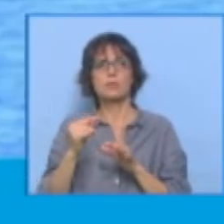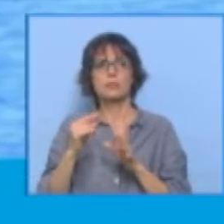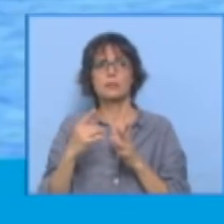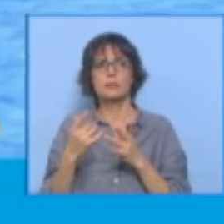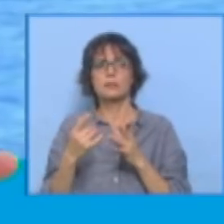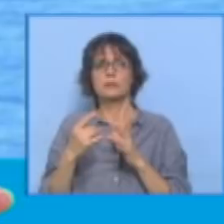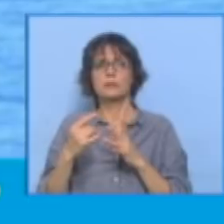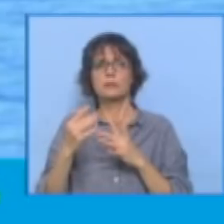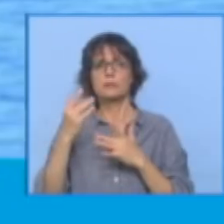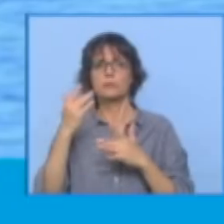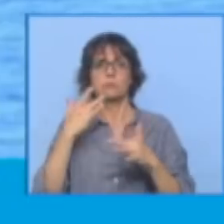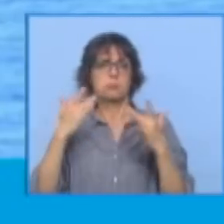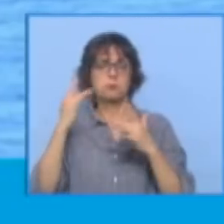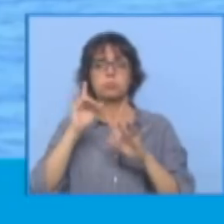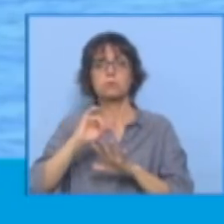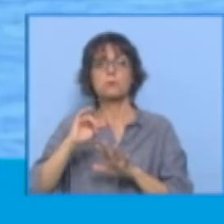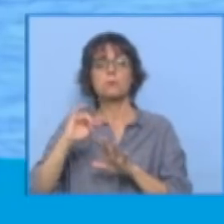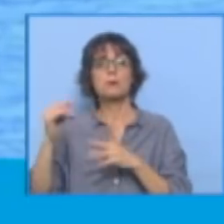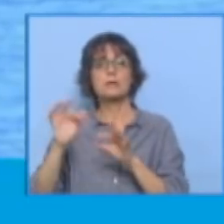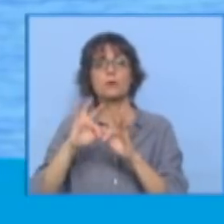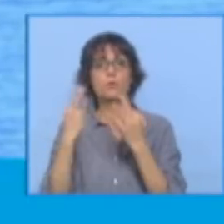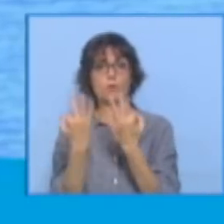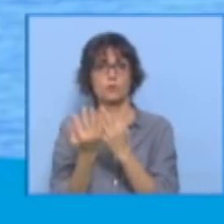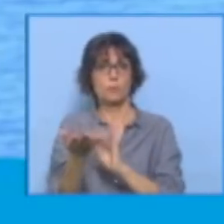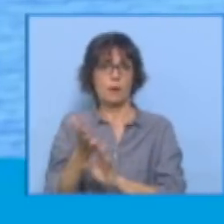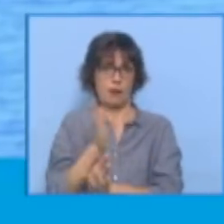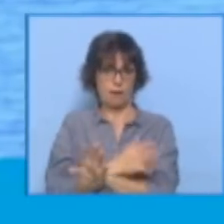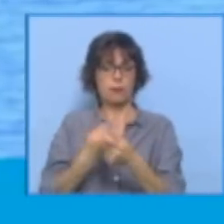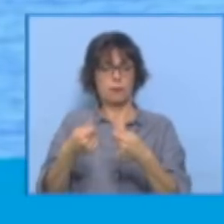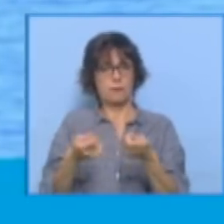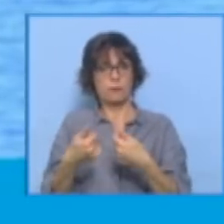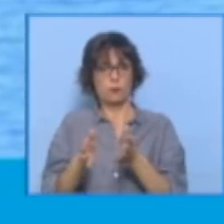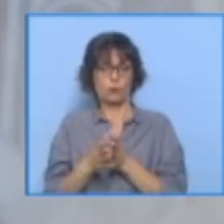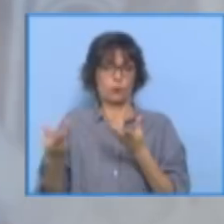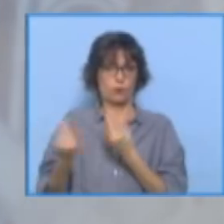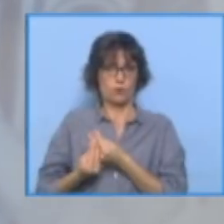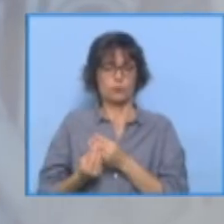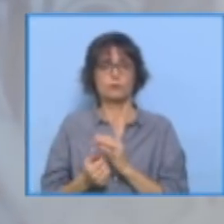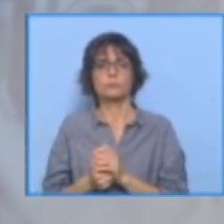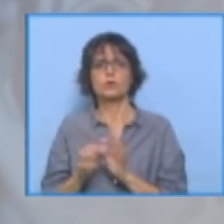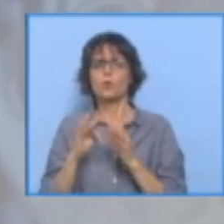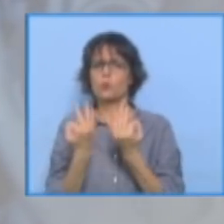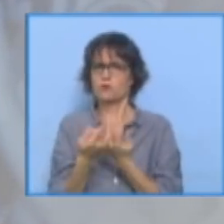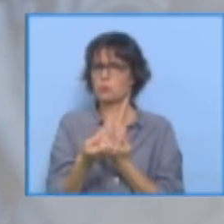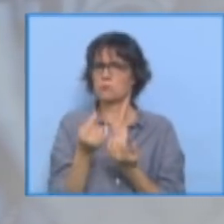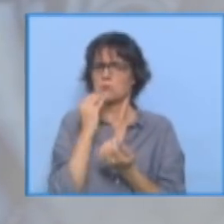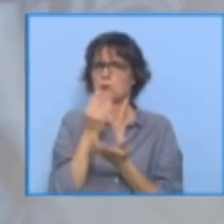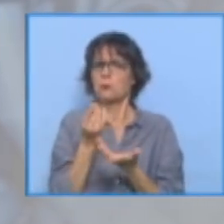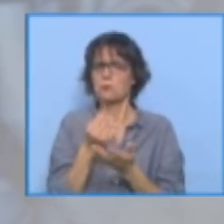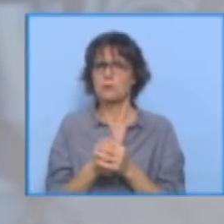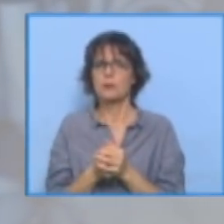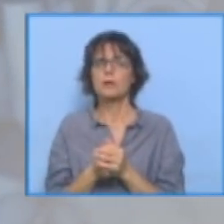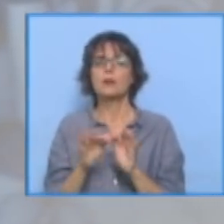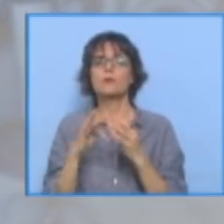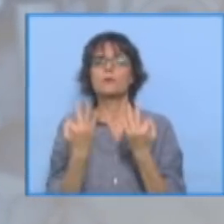mesmo concerto através de um conjunto de workshops que fazem antes desse mesmo concerto. E em que consistem estes workshops? Pronto, são 3 horas por